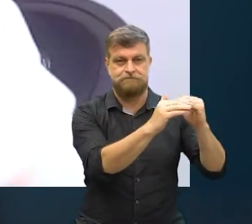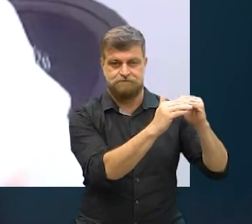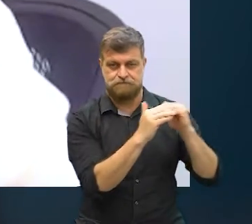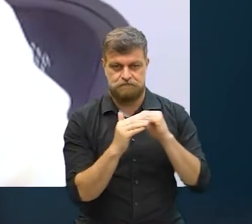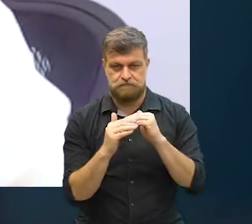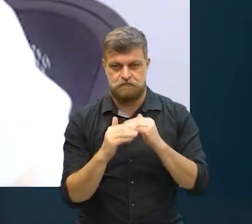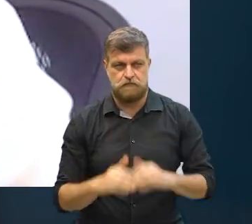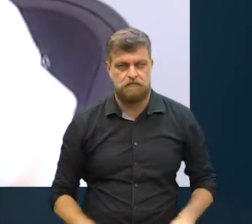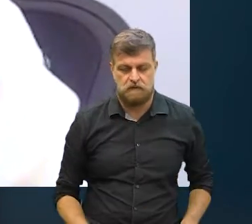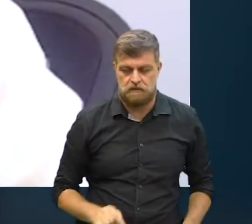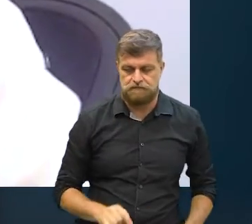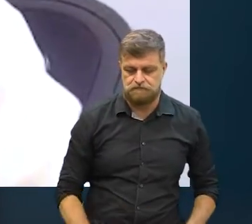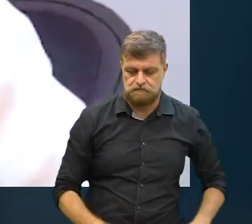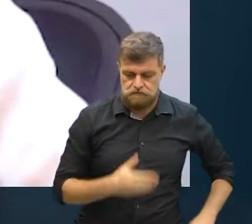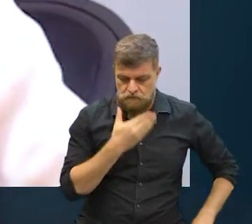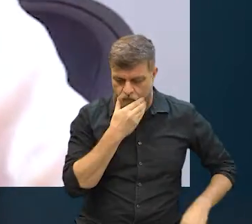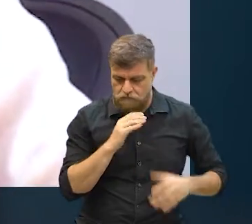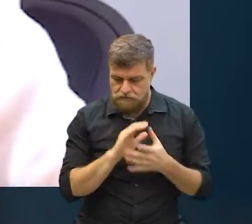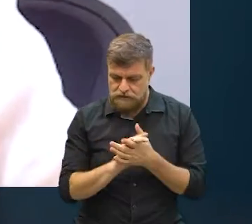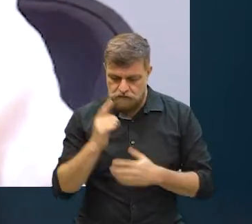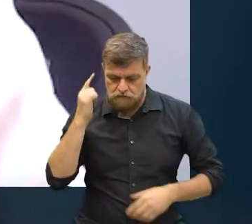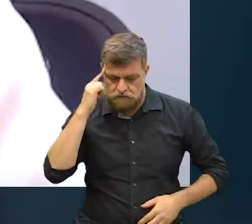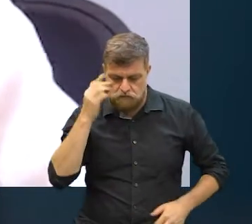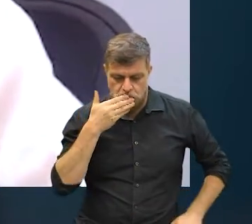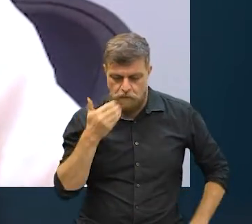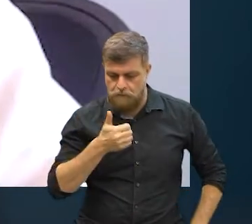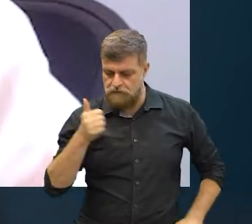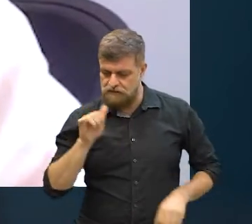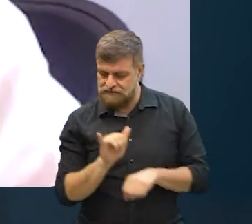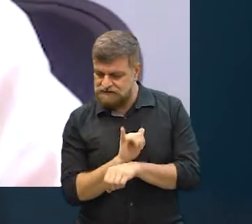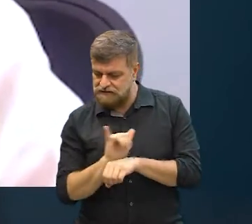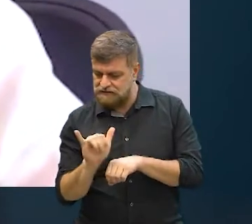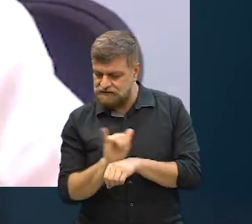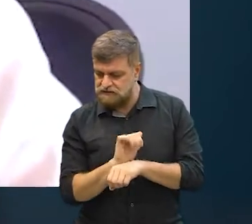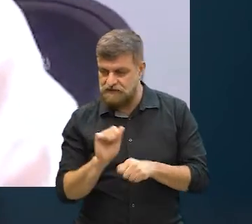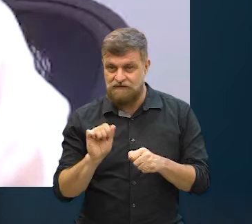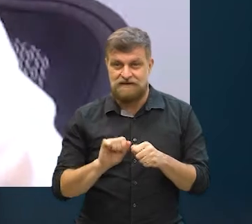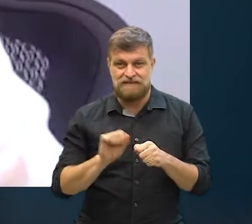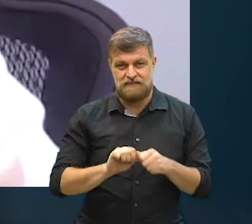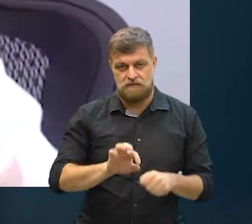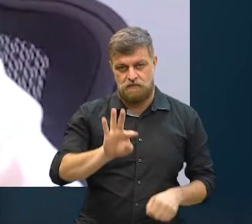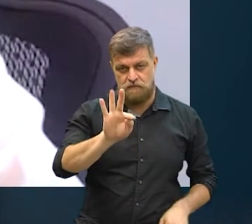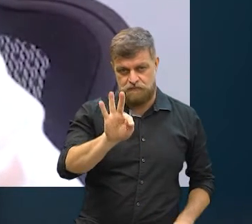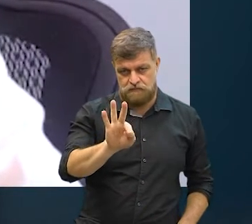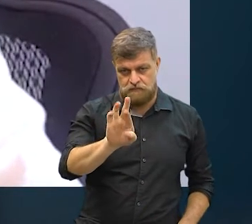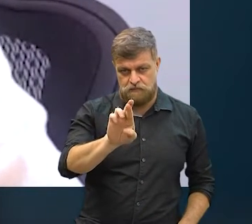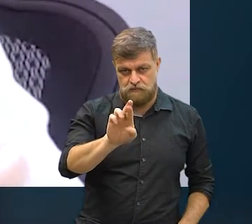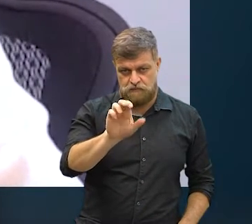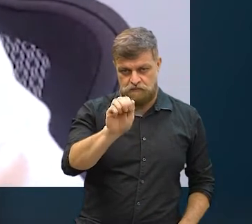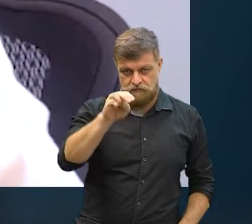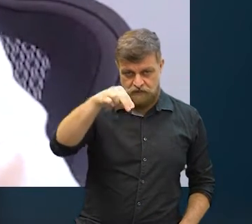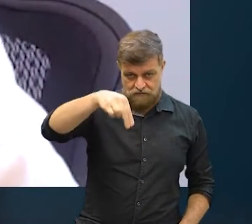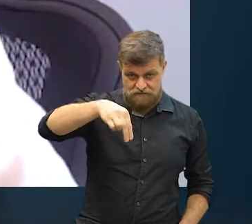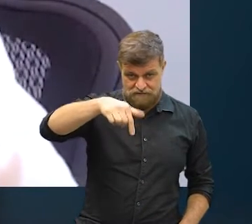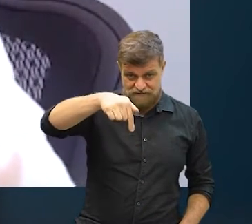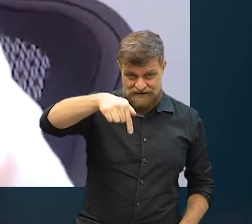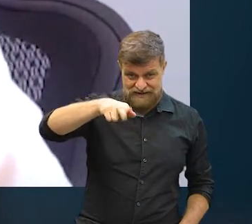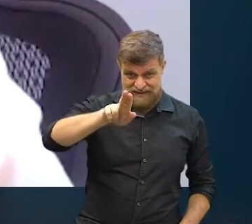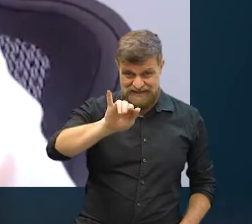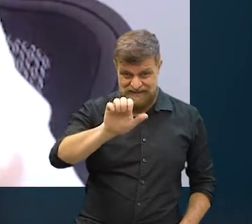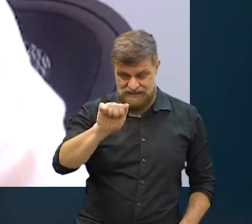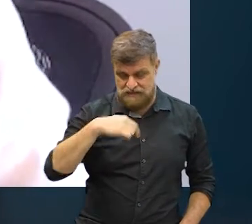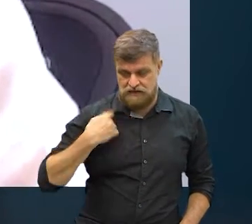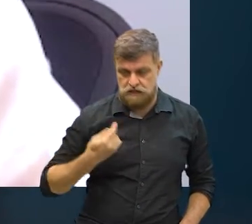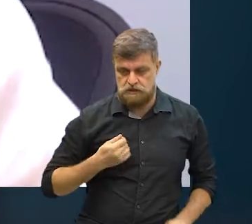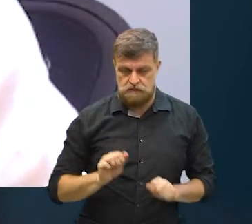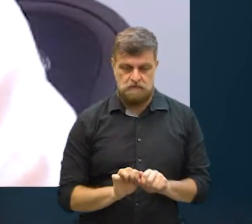clínicas iguais. Aí ele pensou: qual que é a melhor forma de eu montar isso? Fazendo um processo de franquia. Então, na nossa cabeça,